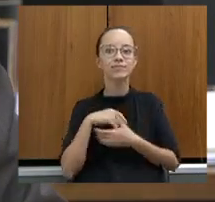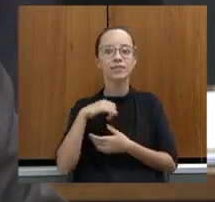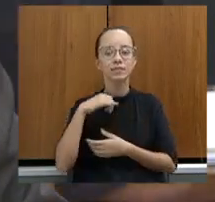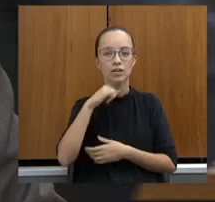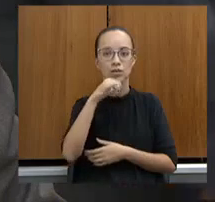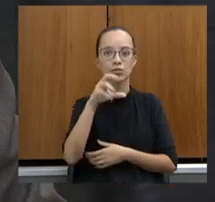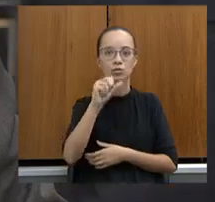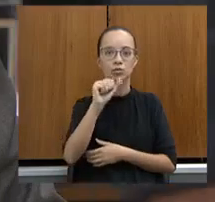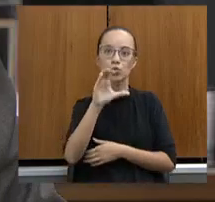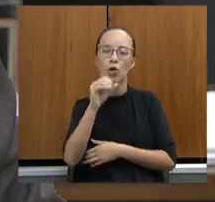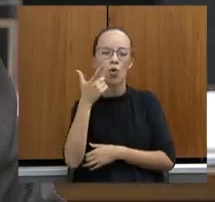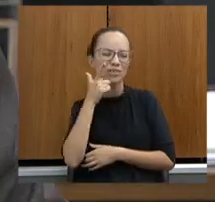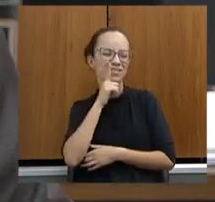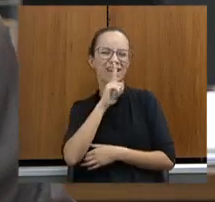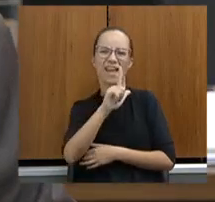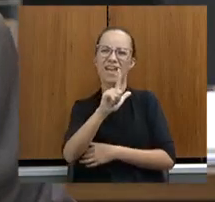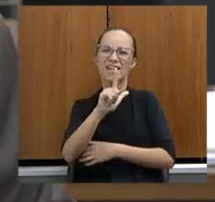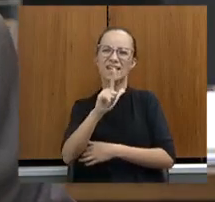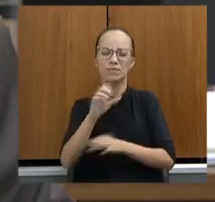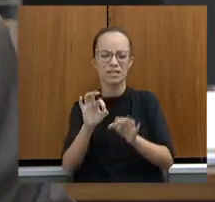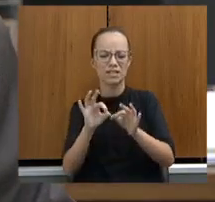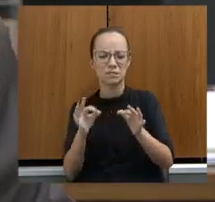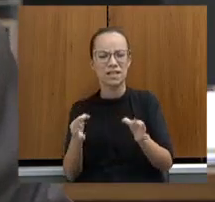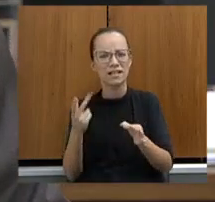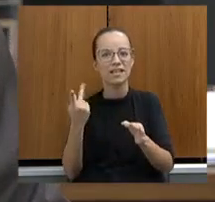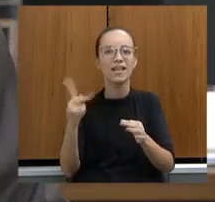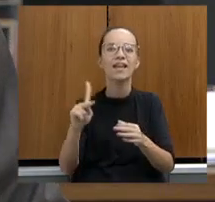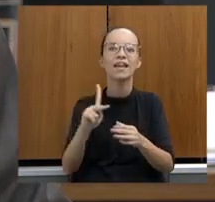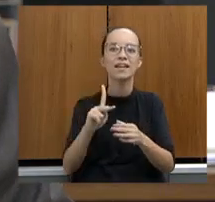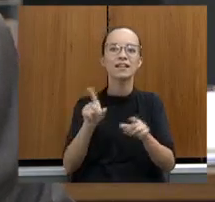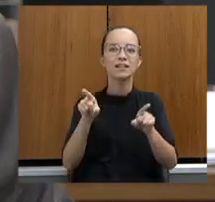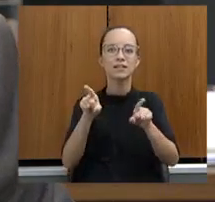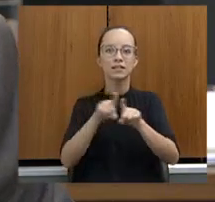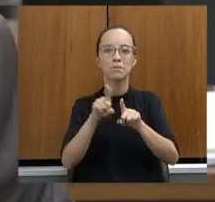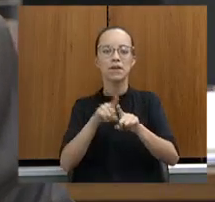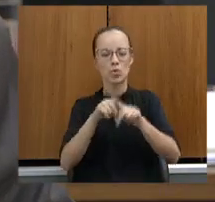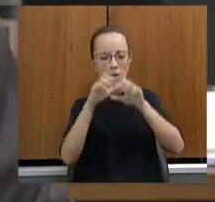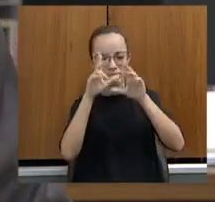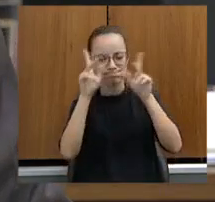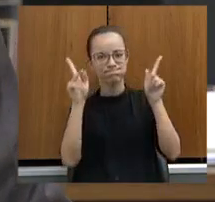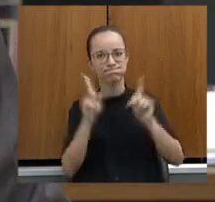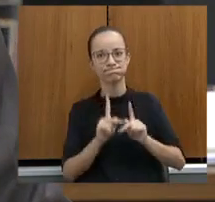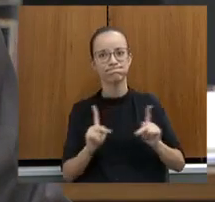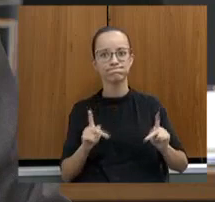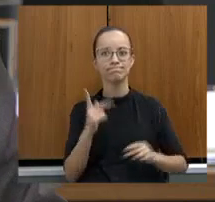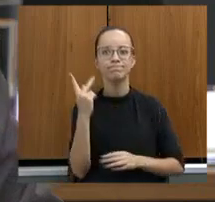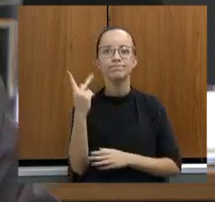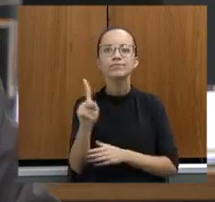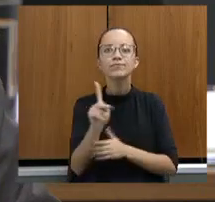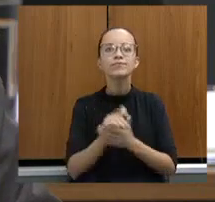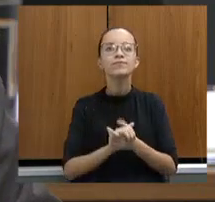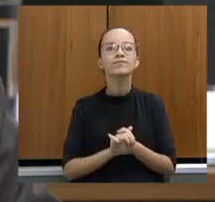fazer isso assim com a sua simplicidade com a Sua serenidade e